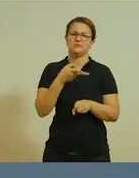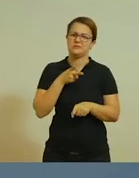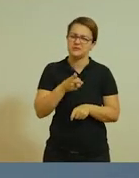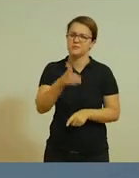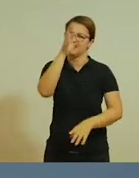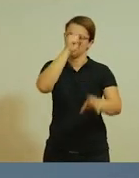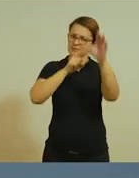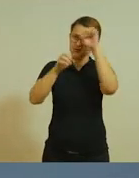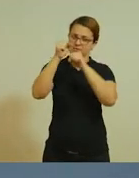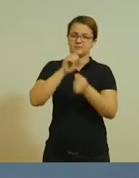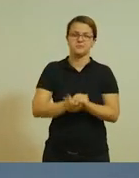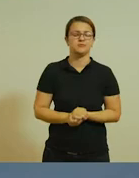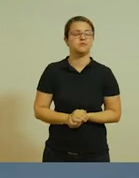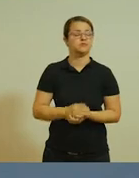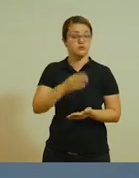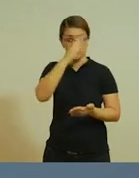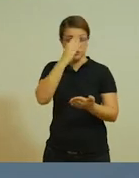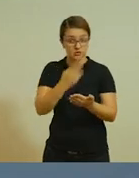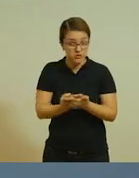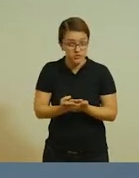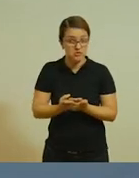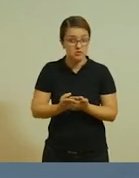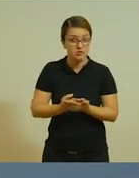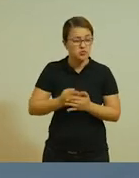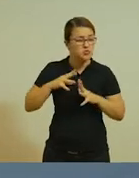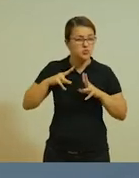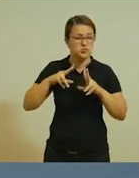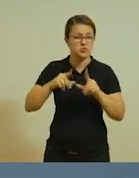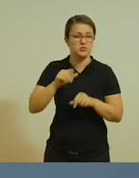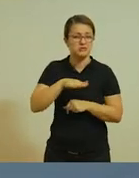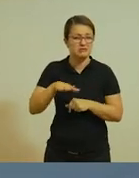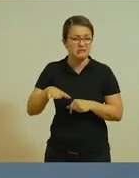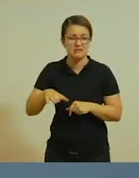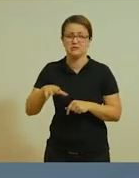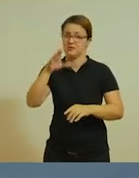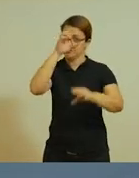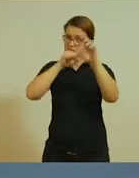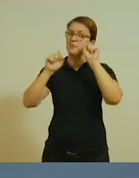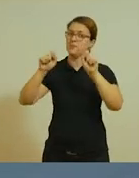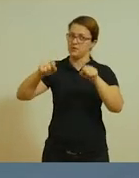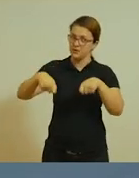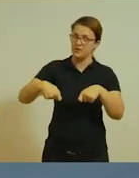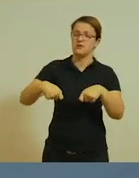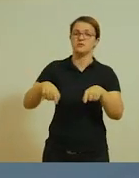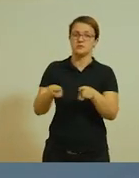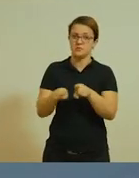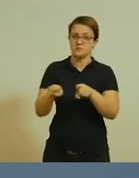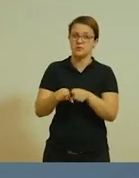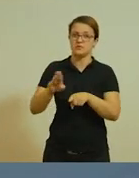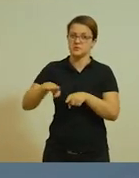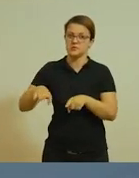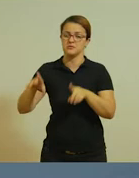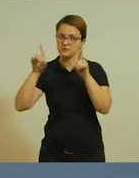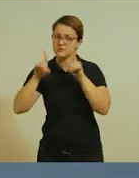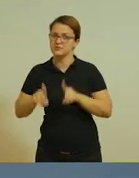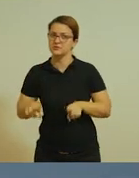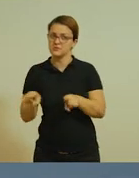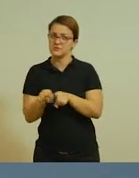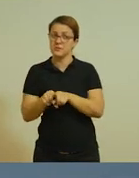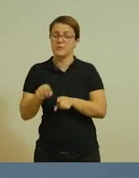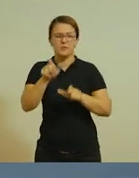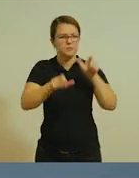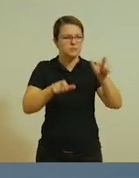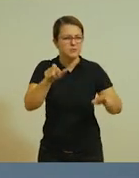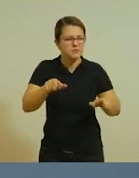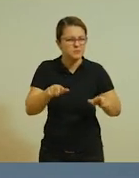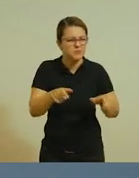sempre. Nós acreditamos que todas as crianças podem aprender, inclusive as crianças com deficiências. Mas nós sabemos que nenhuma criança é